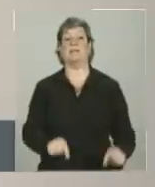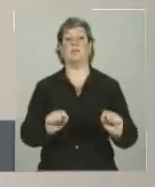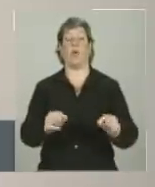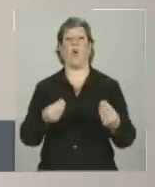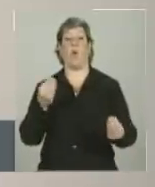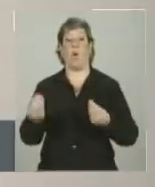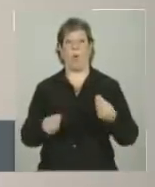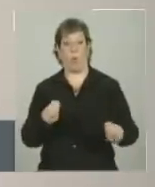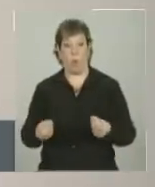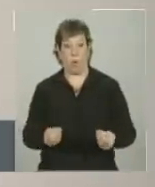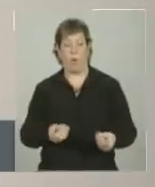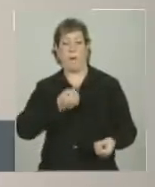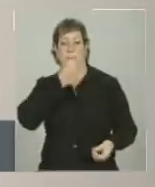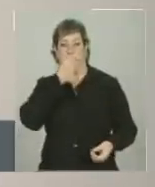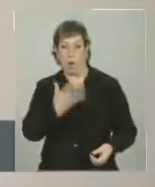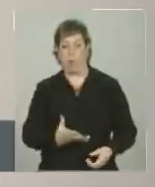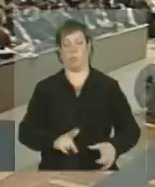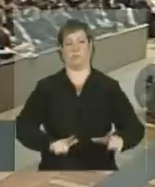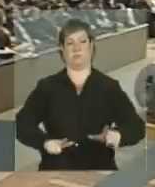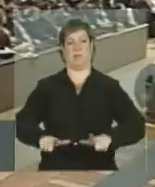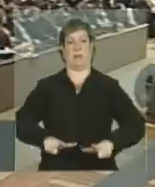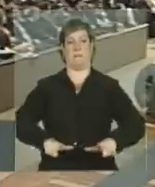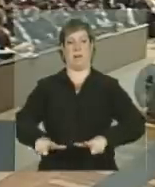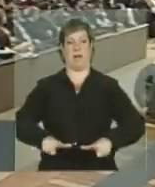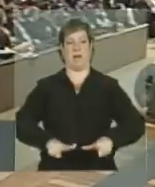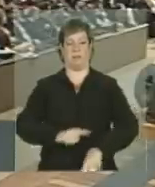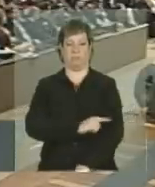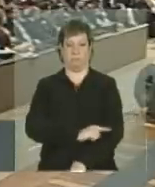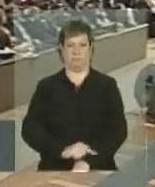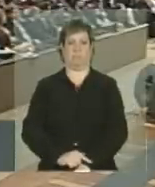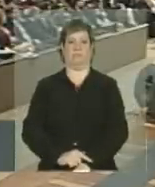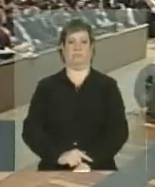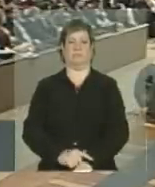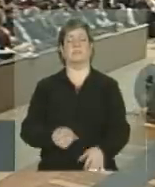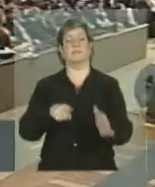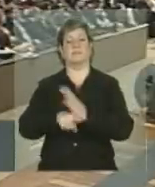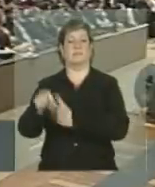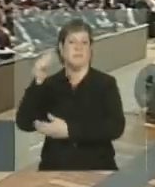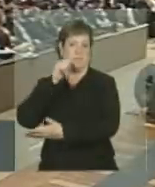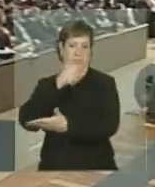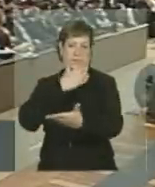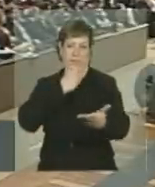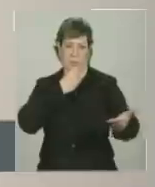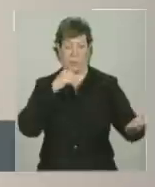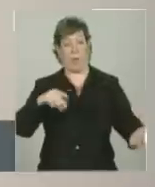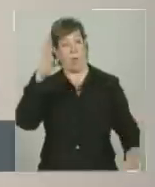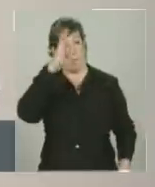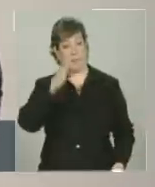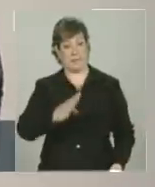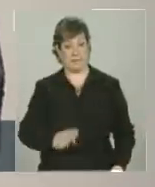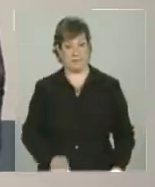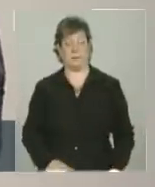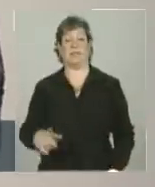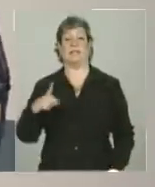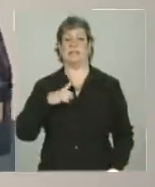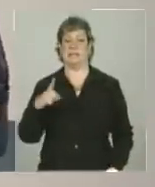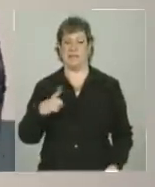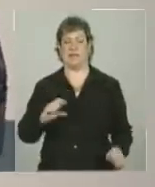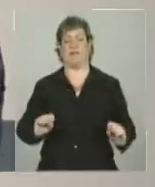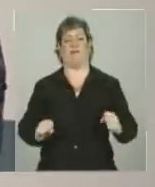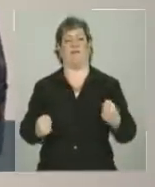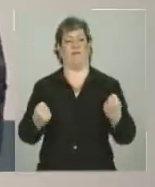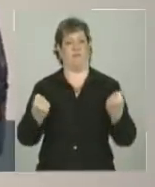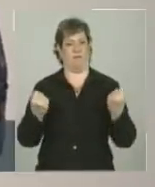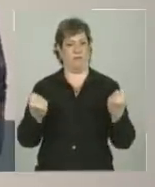de bons e adequados serviços. Senhoras e senhores, o Brasil tem se esforçado